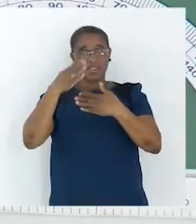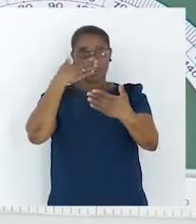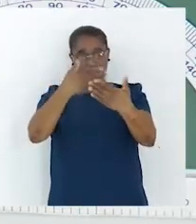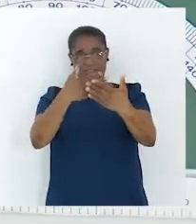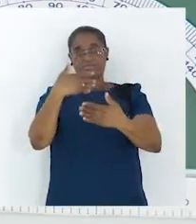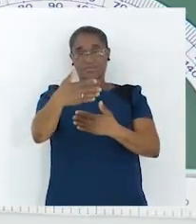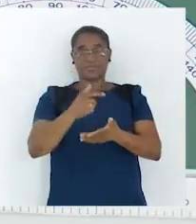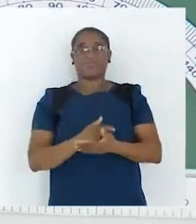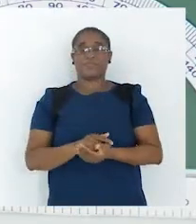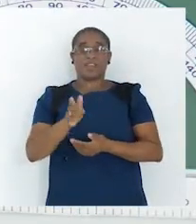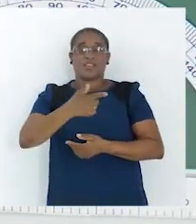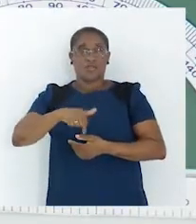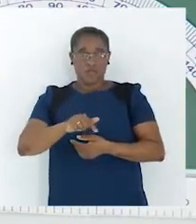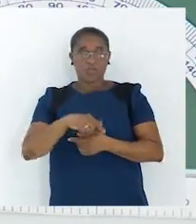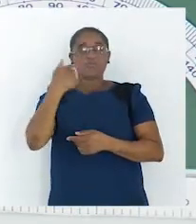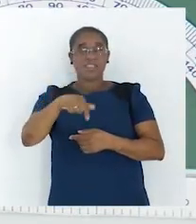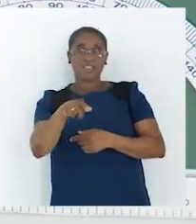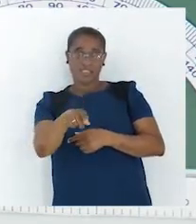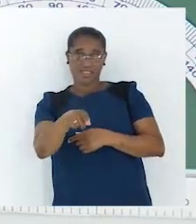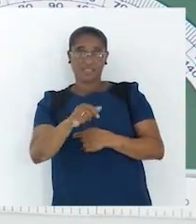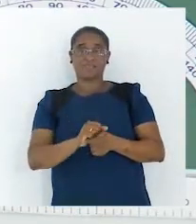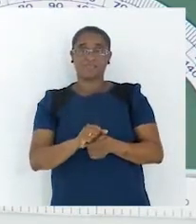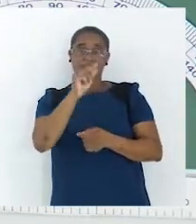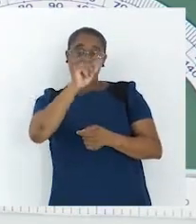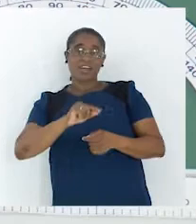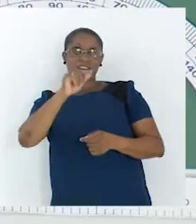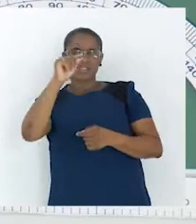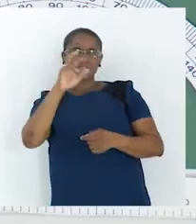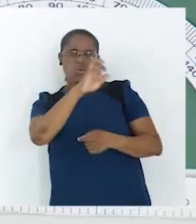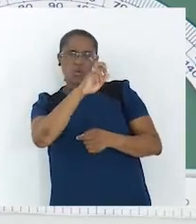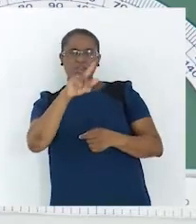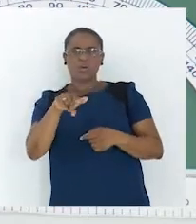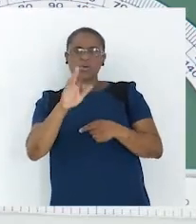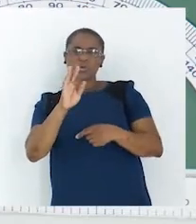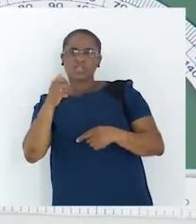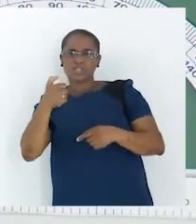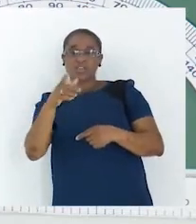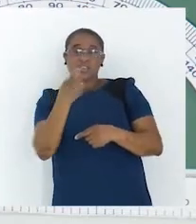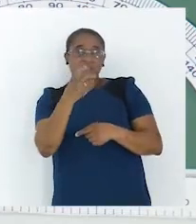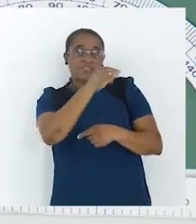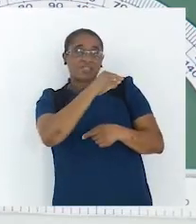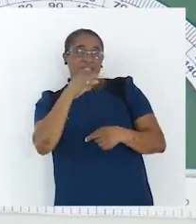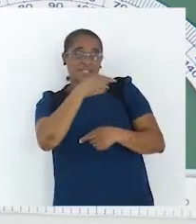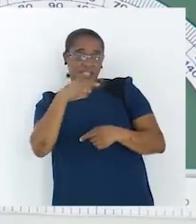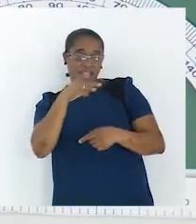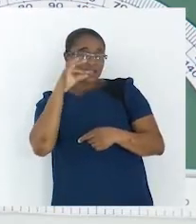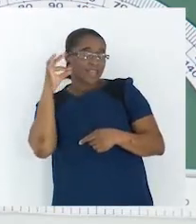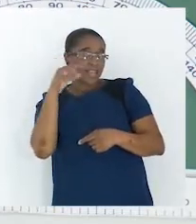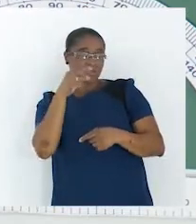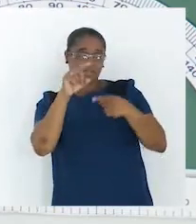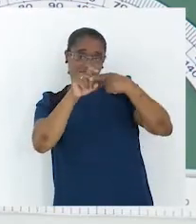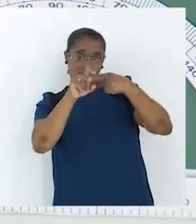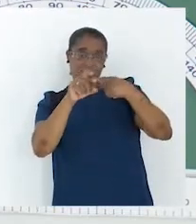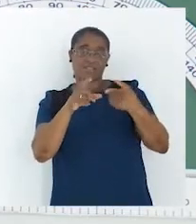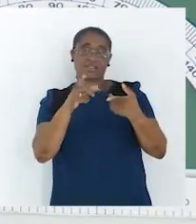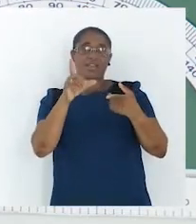frente nós temos aqui foi muito 40 e 50 e Falta pôr o final dividir mas reparem